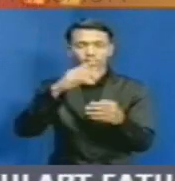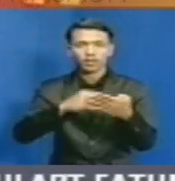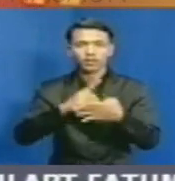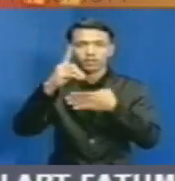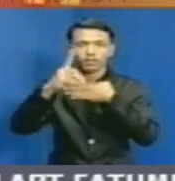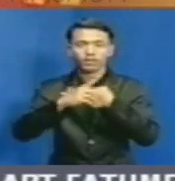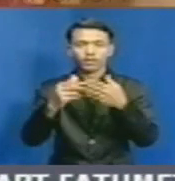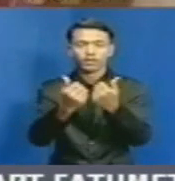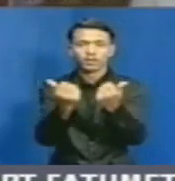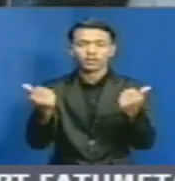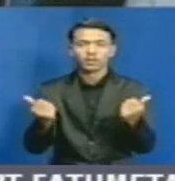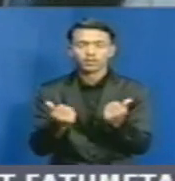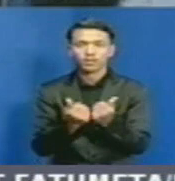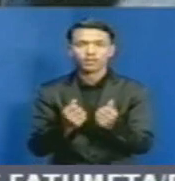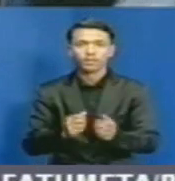associação.